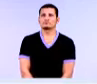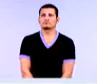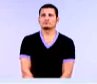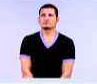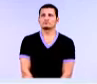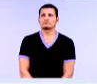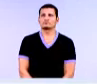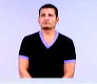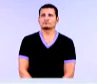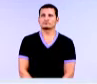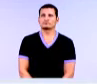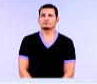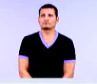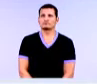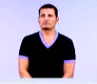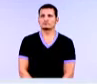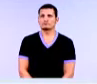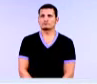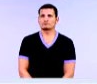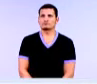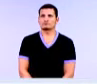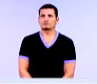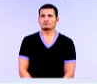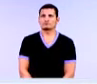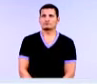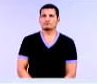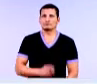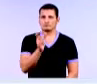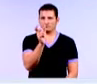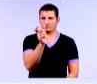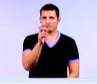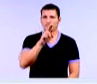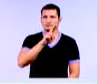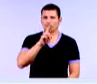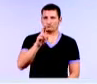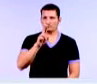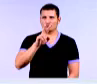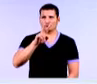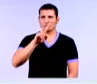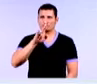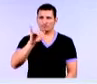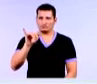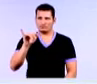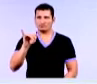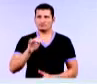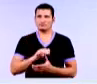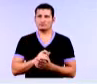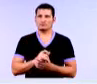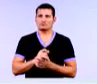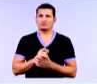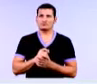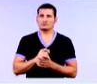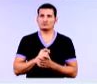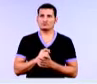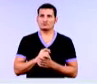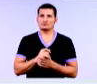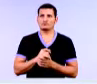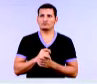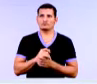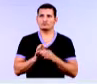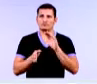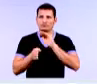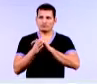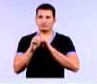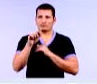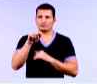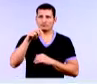aqui, comando dado, e a variável nome vai receber o entrada.next. O que eu estou dizendo